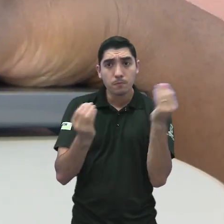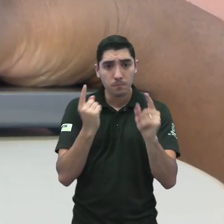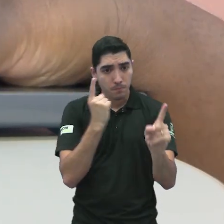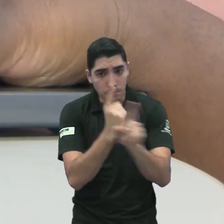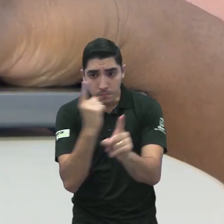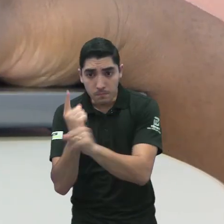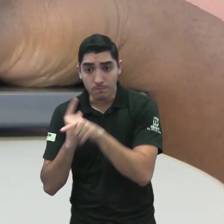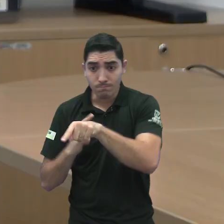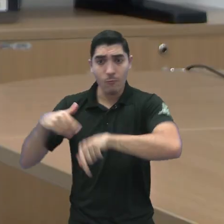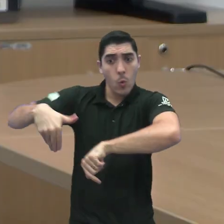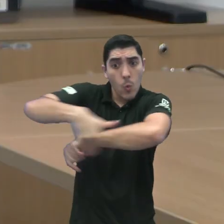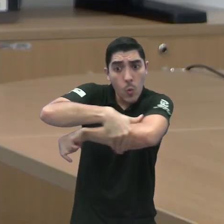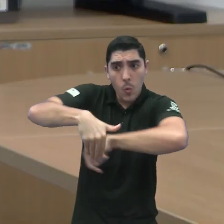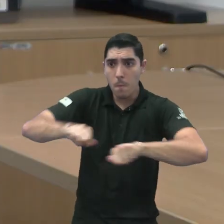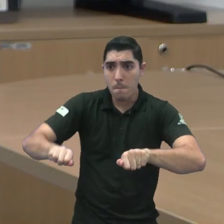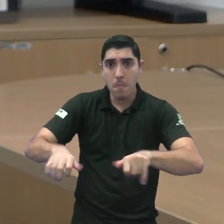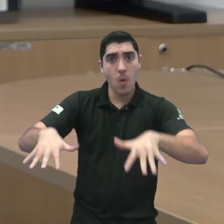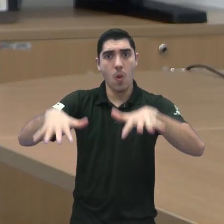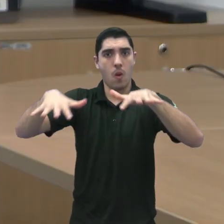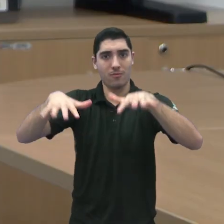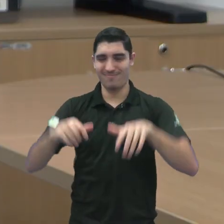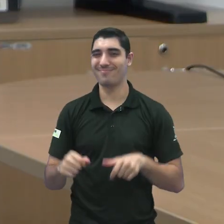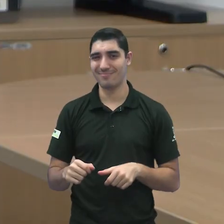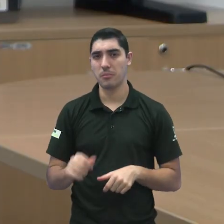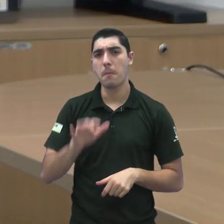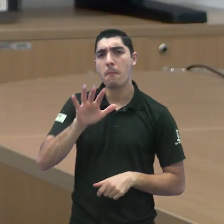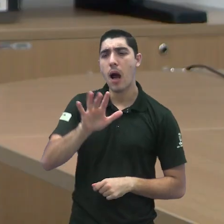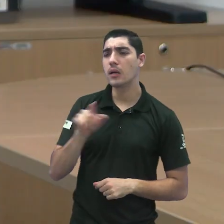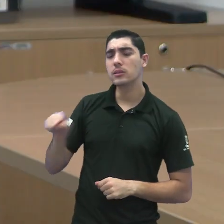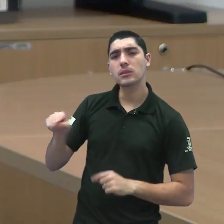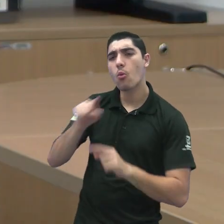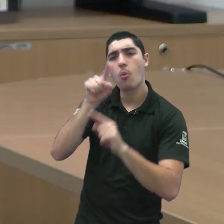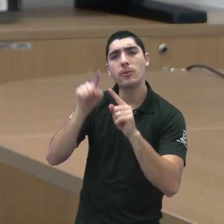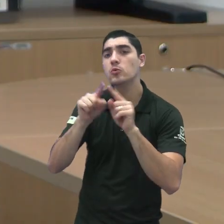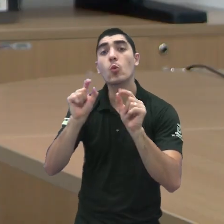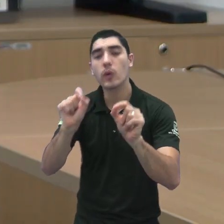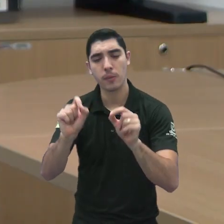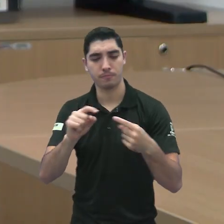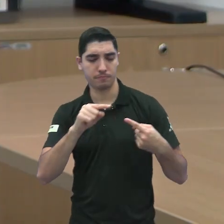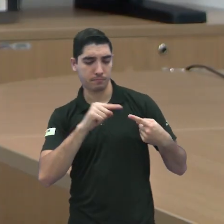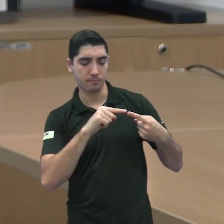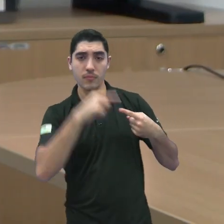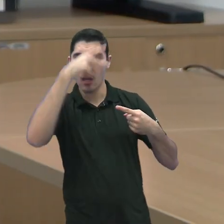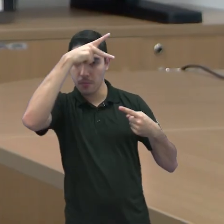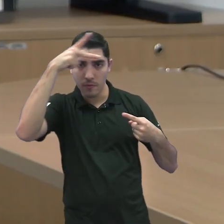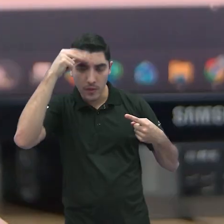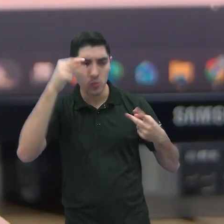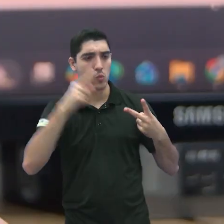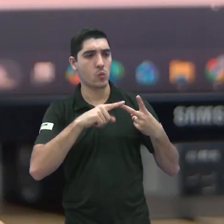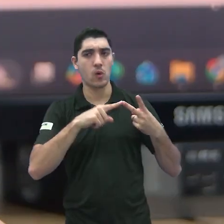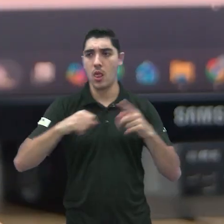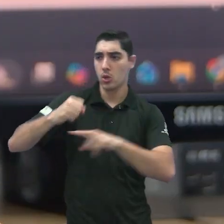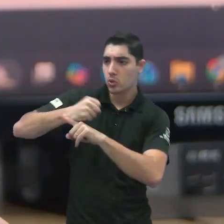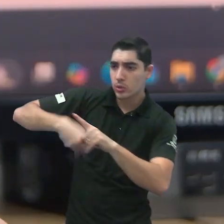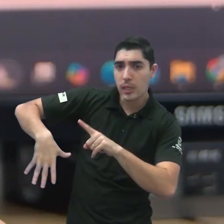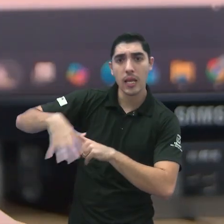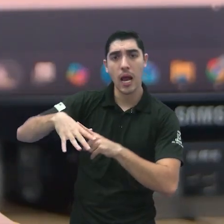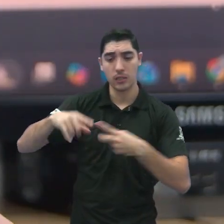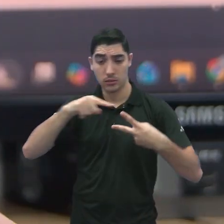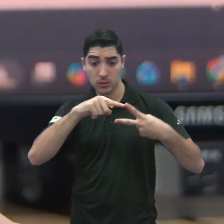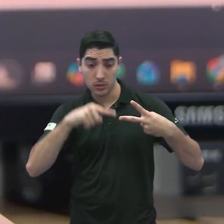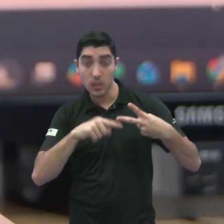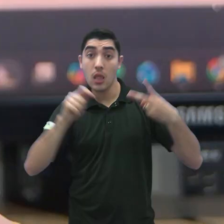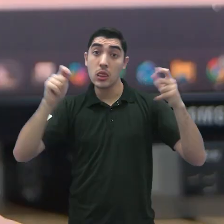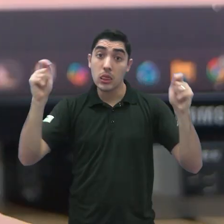ruas inundadas. O objetivo é que tanto o serviço público quanto a sociedade civil possam fazer uso